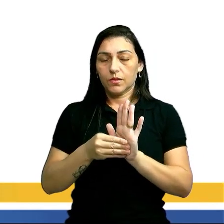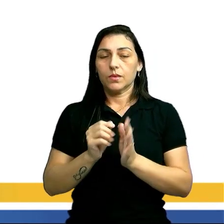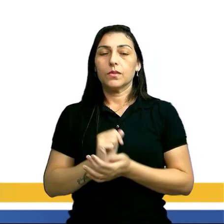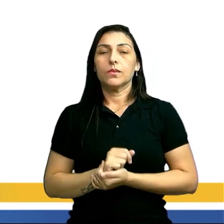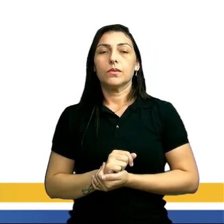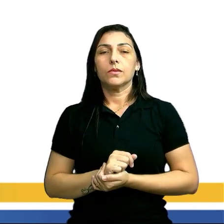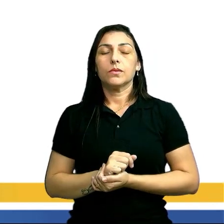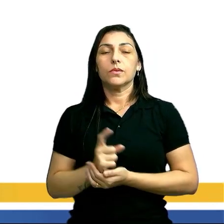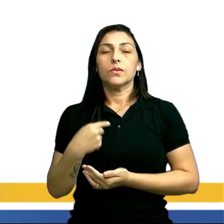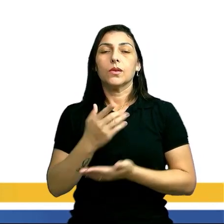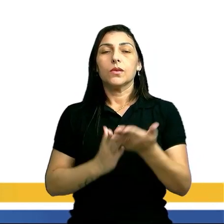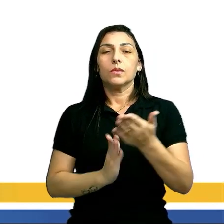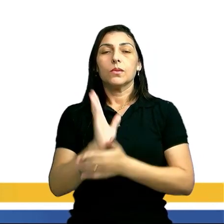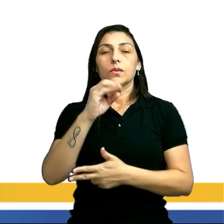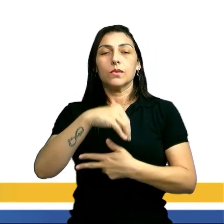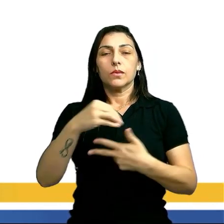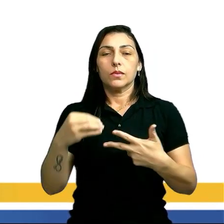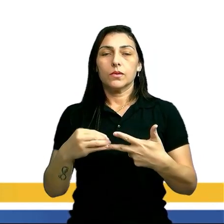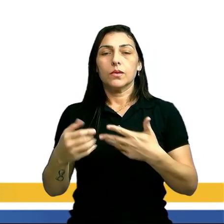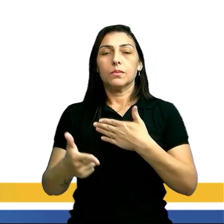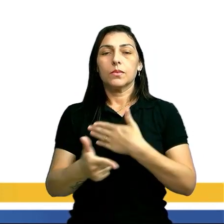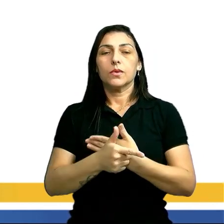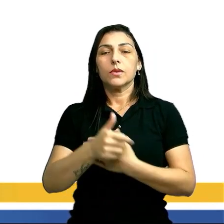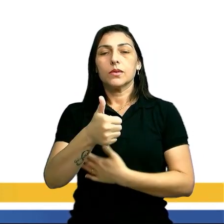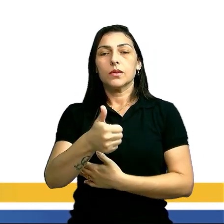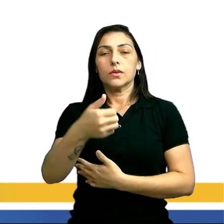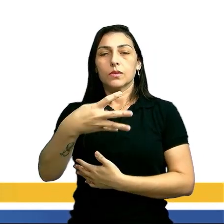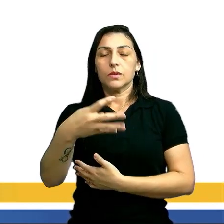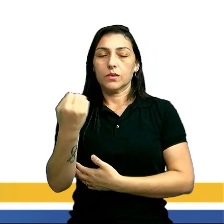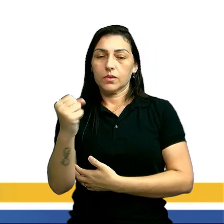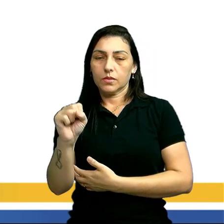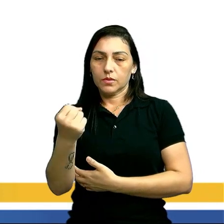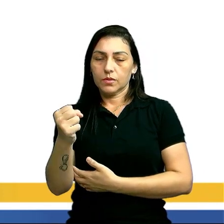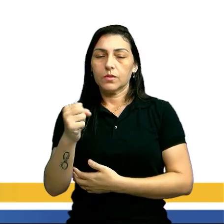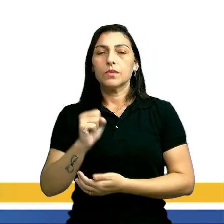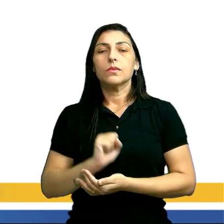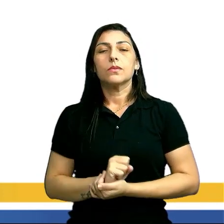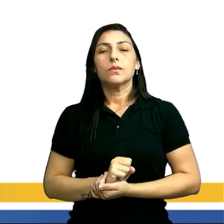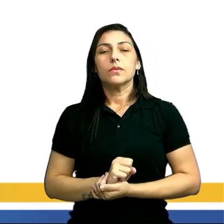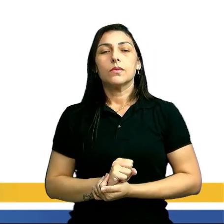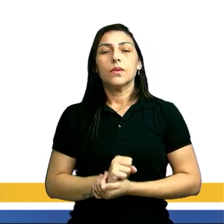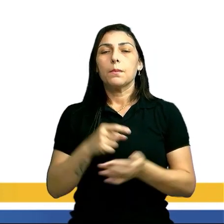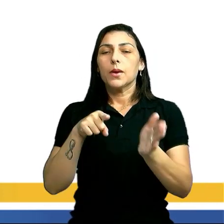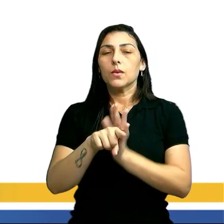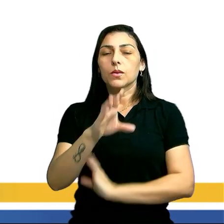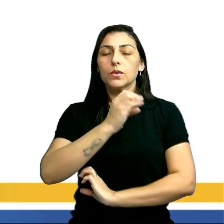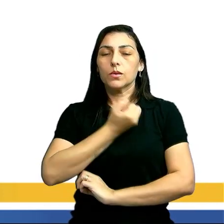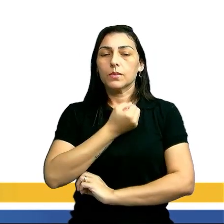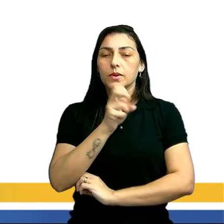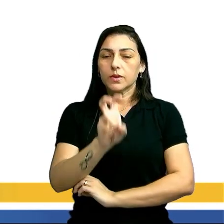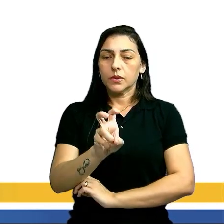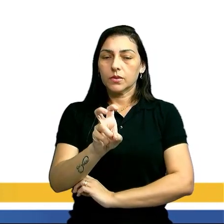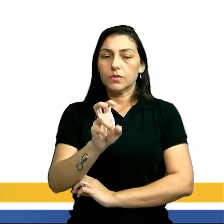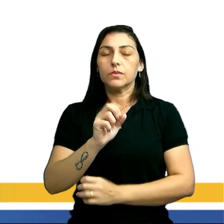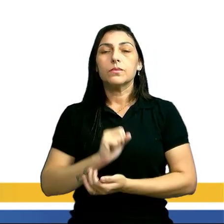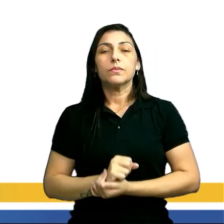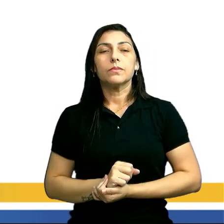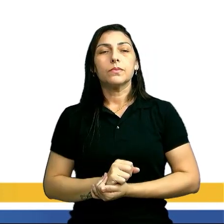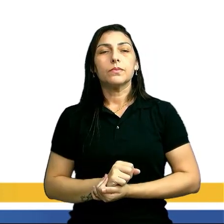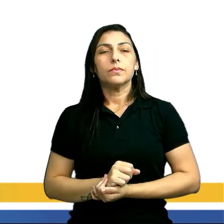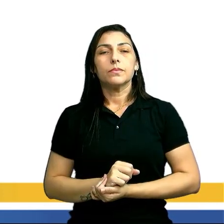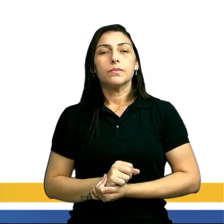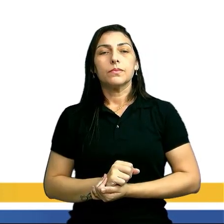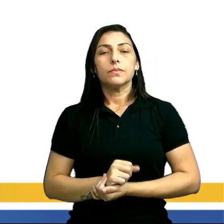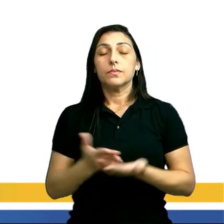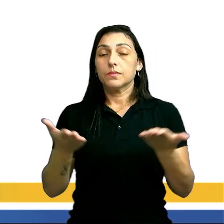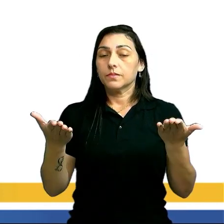aí no nosso A Prova Enem, na página 148, e é a questão 5. Então, nós vamos trabalhar